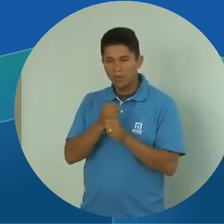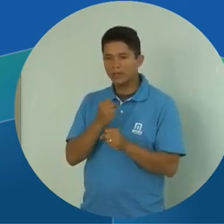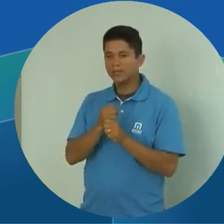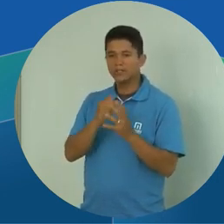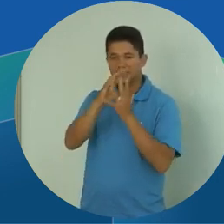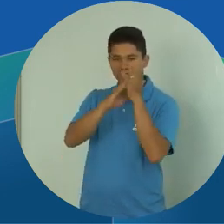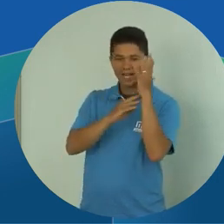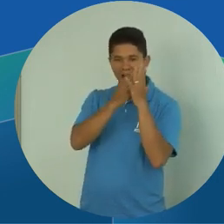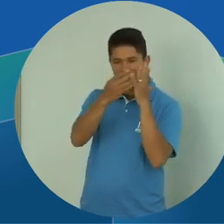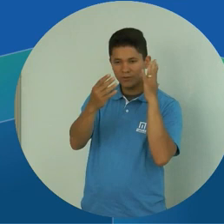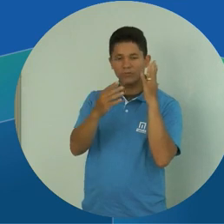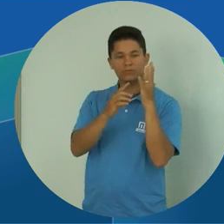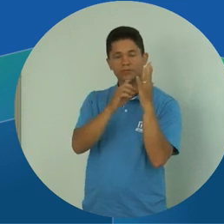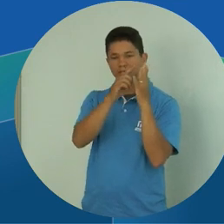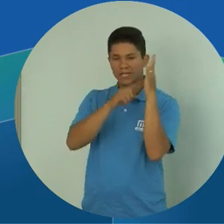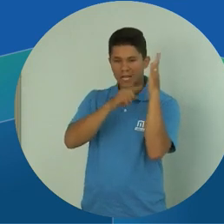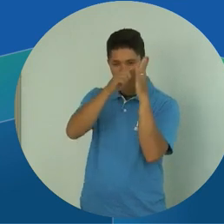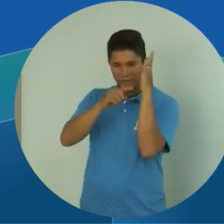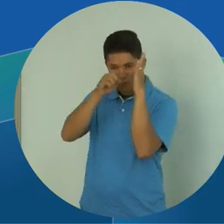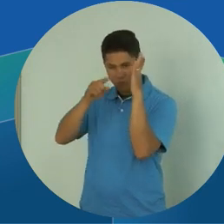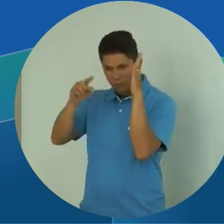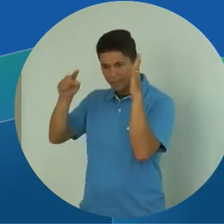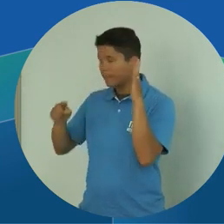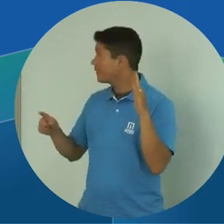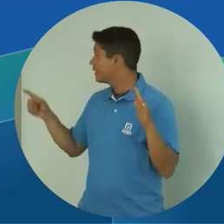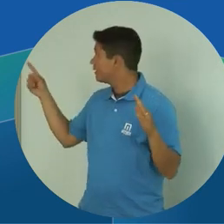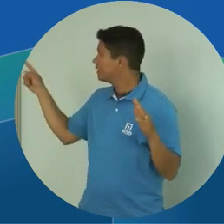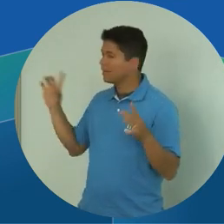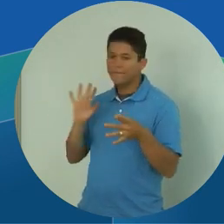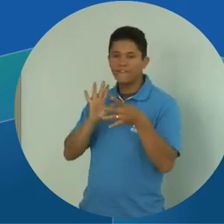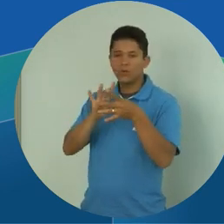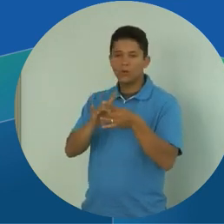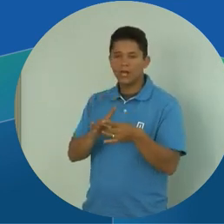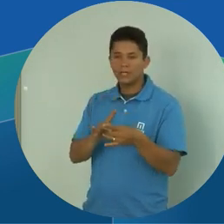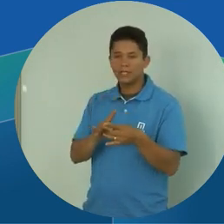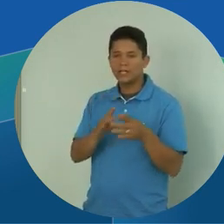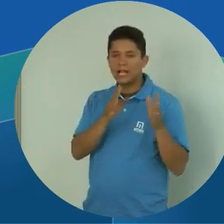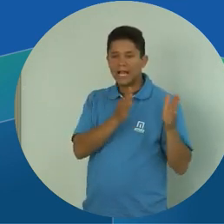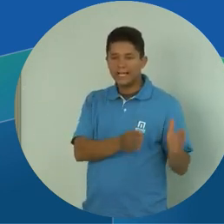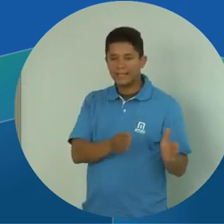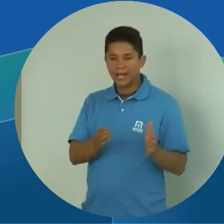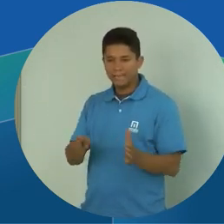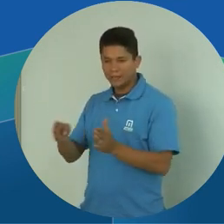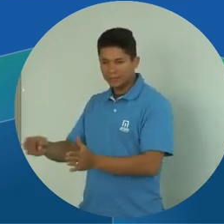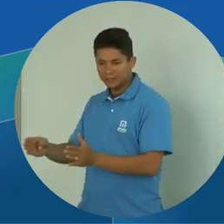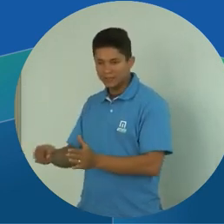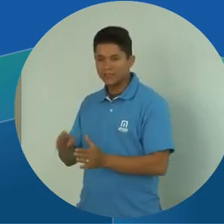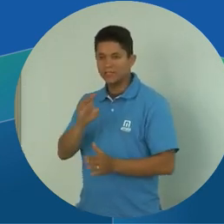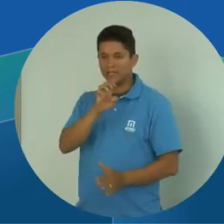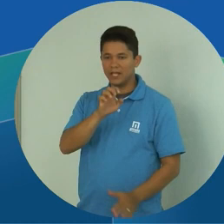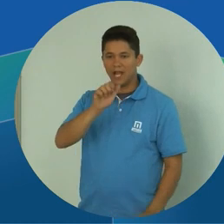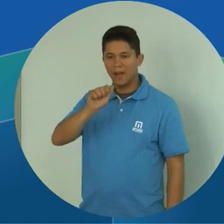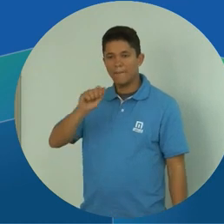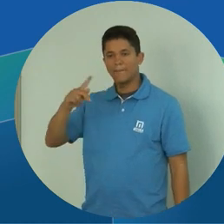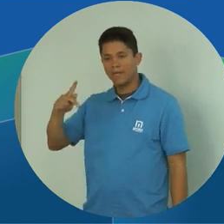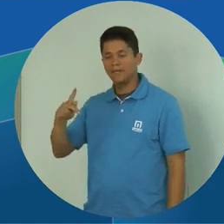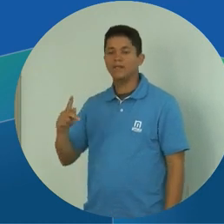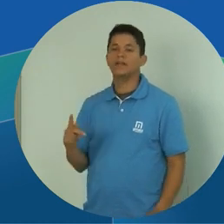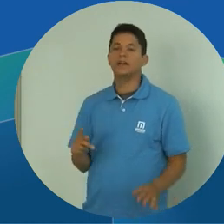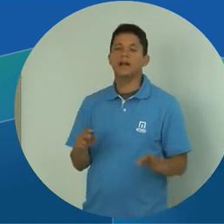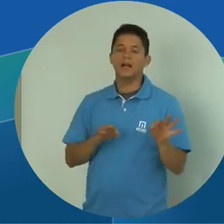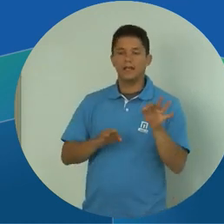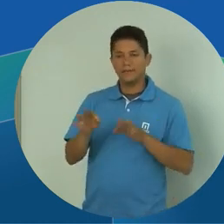vinculado a cada etapa da EAP, né? Então, na hora que desenhou a EAP, essa EAP gera um cronograma, esse